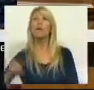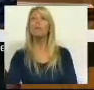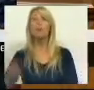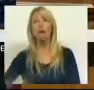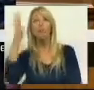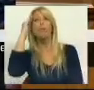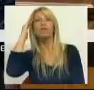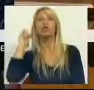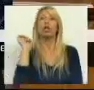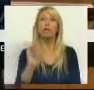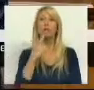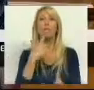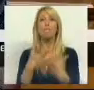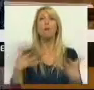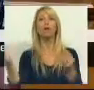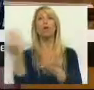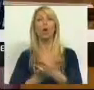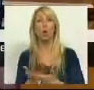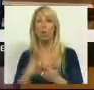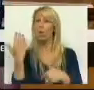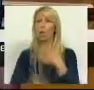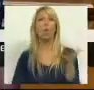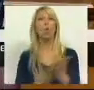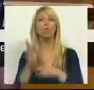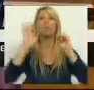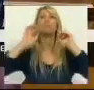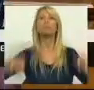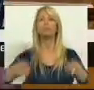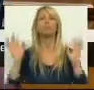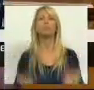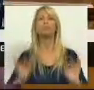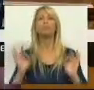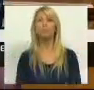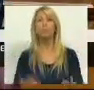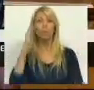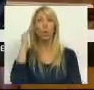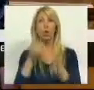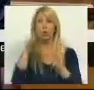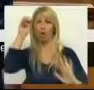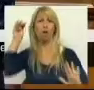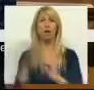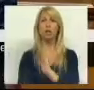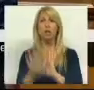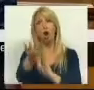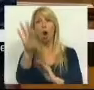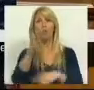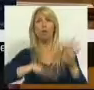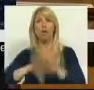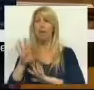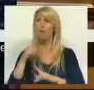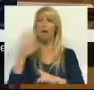suas previsões macroeconómicas. Continua a ignorar completamente os efeitos recessivos das opções que tem